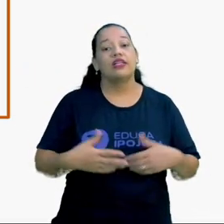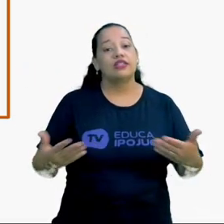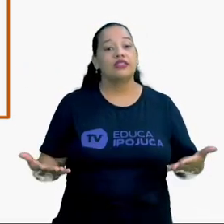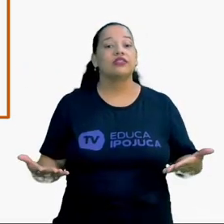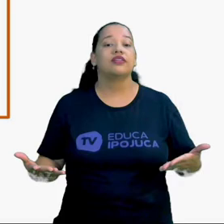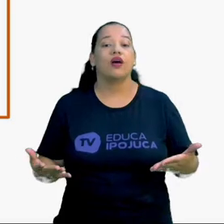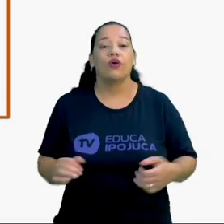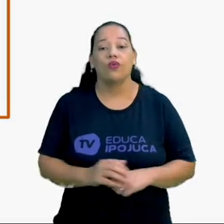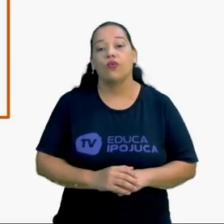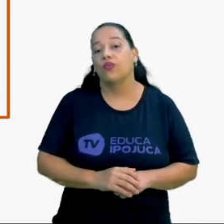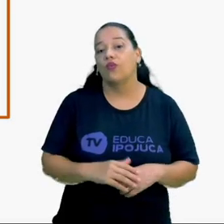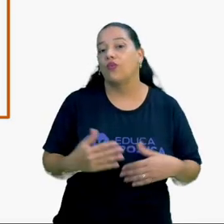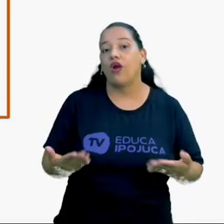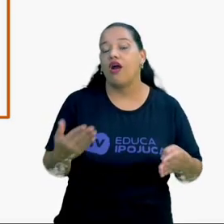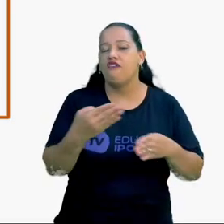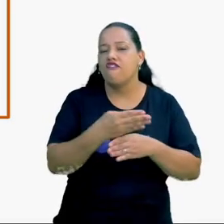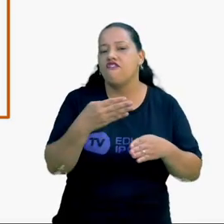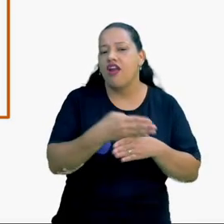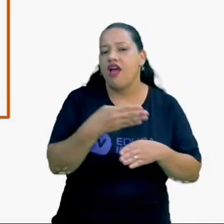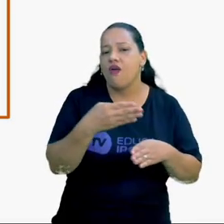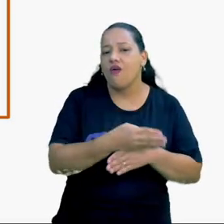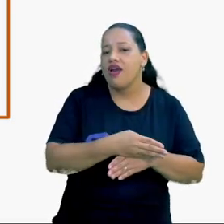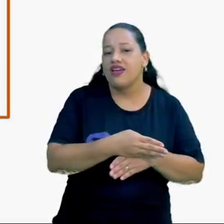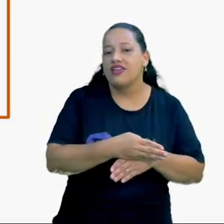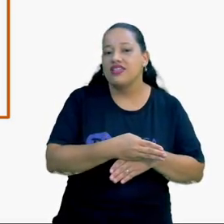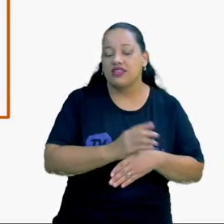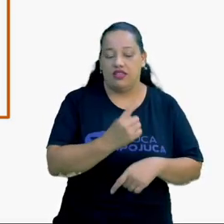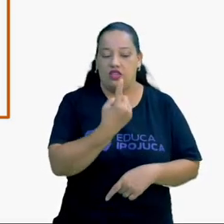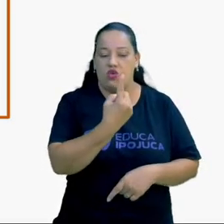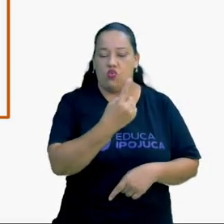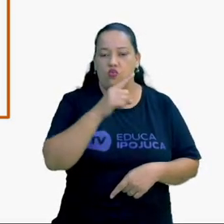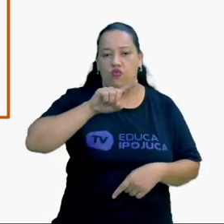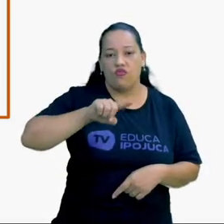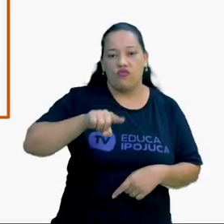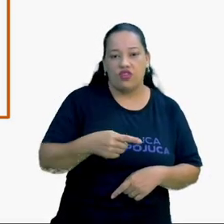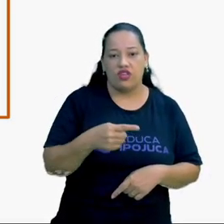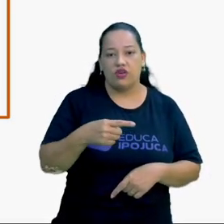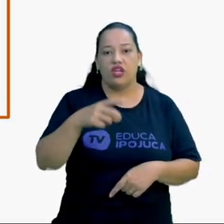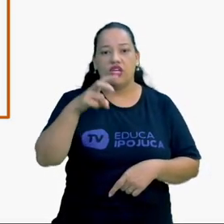Qual a frequência absoluta da altura de